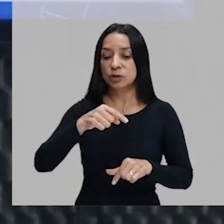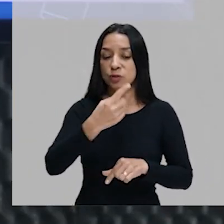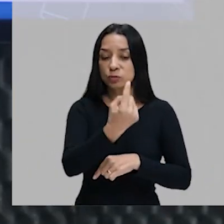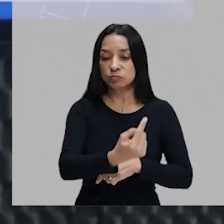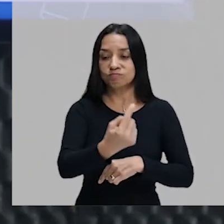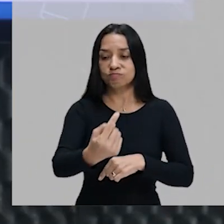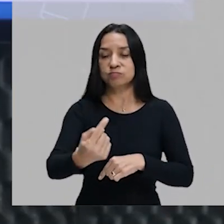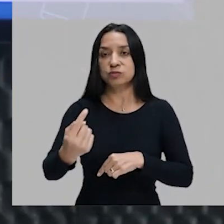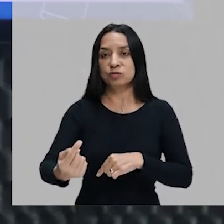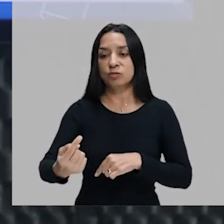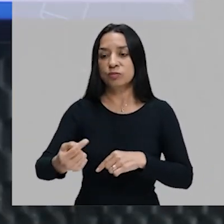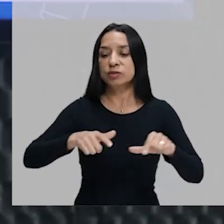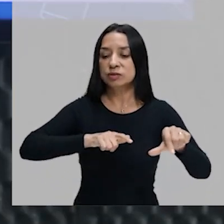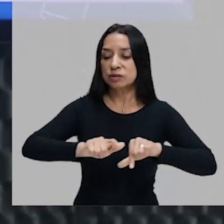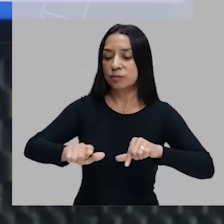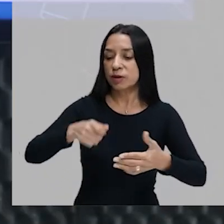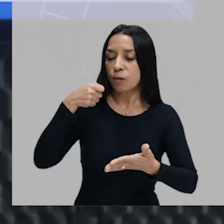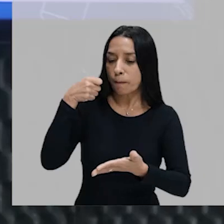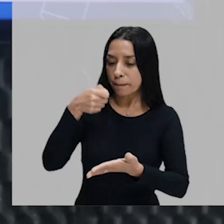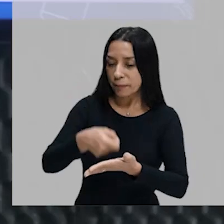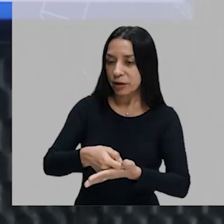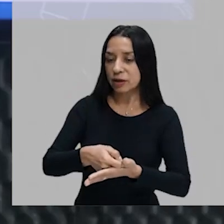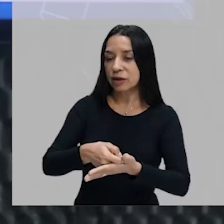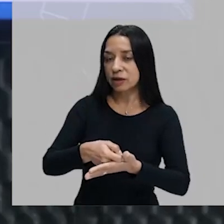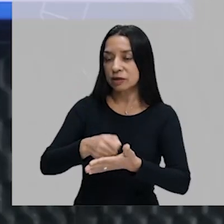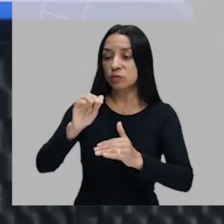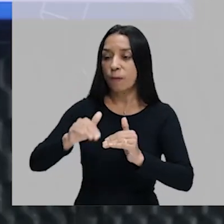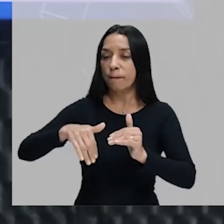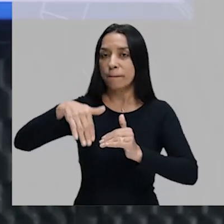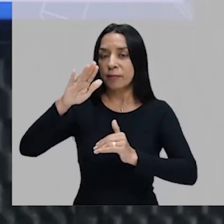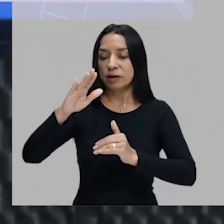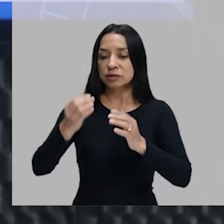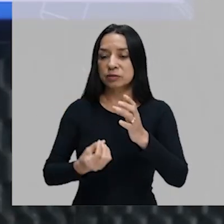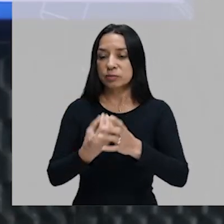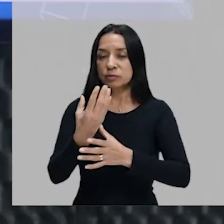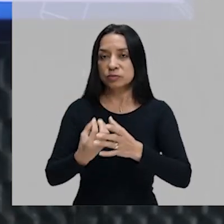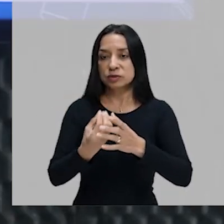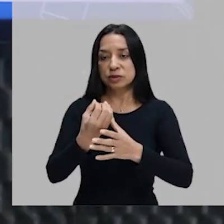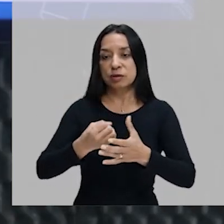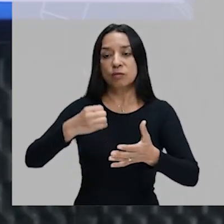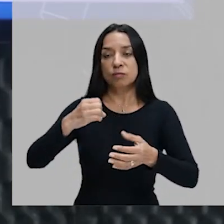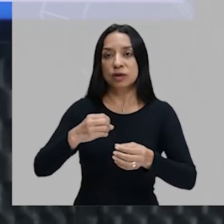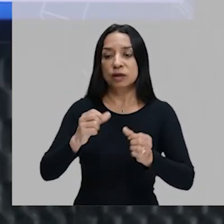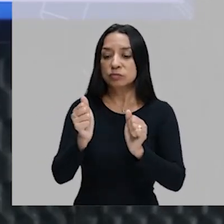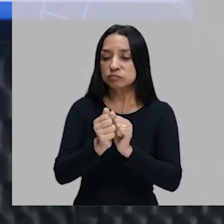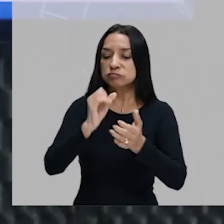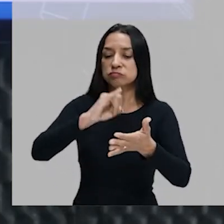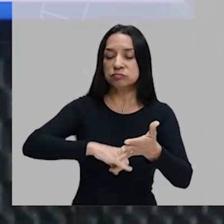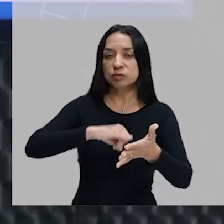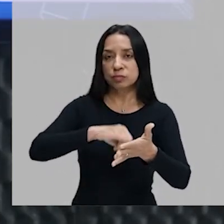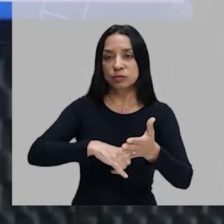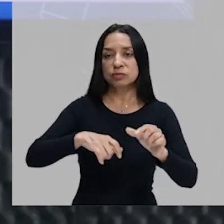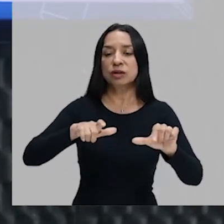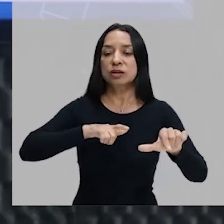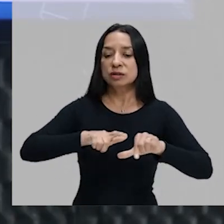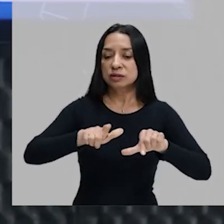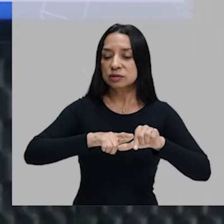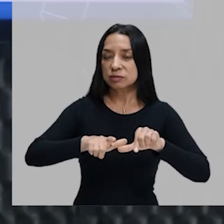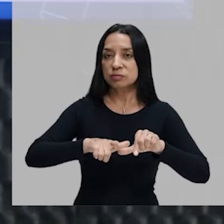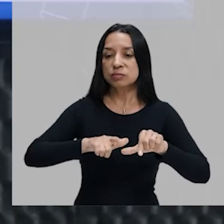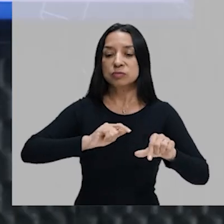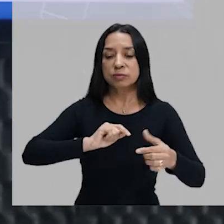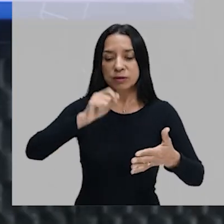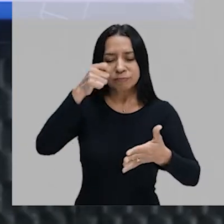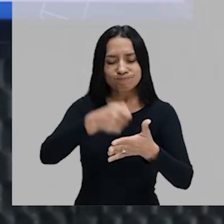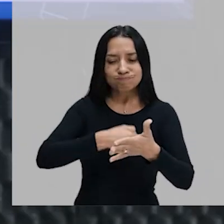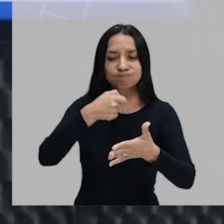trabalham pagando o excedente da produção na forma de tributos e também como trabalho forçado. Nós